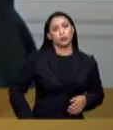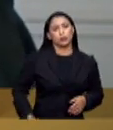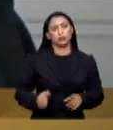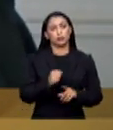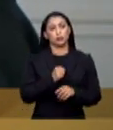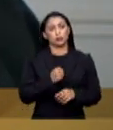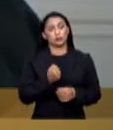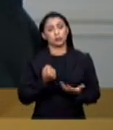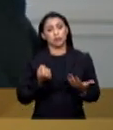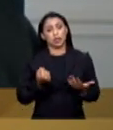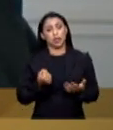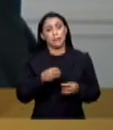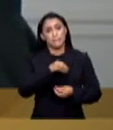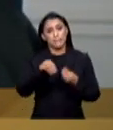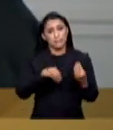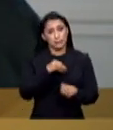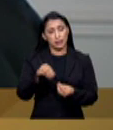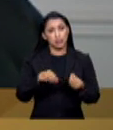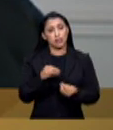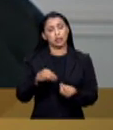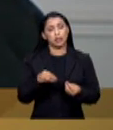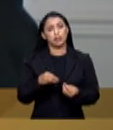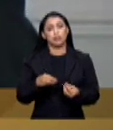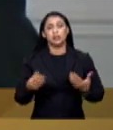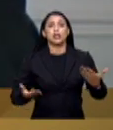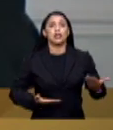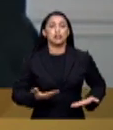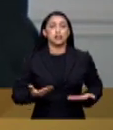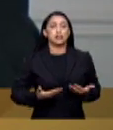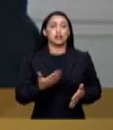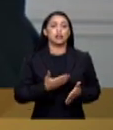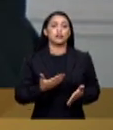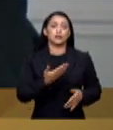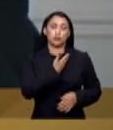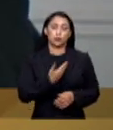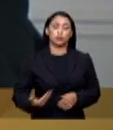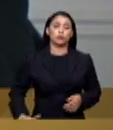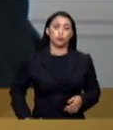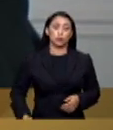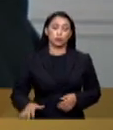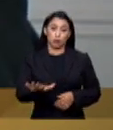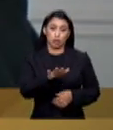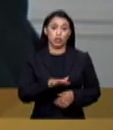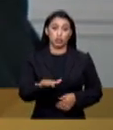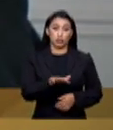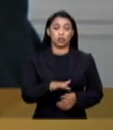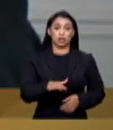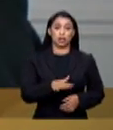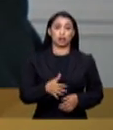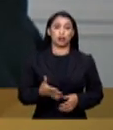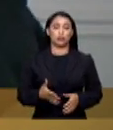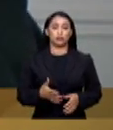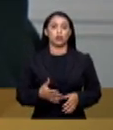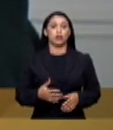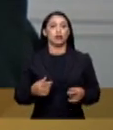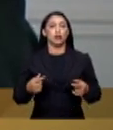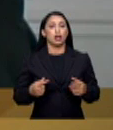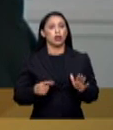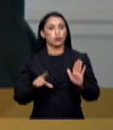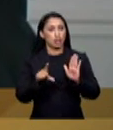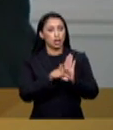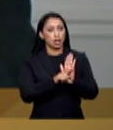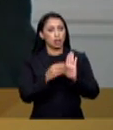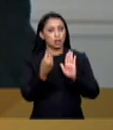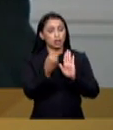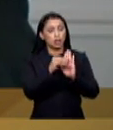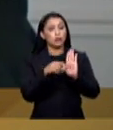economia mista e concessionárias de serviço público, uma vez que, e é esse o termo da legislação impugnada, o seu